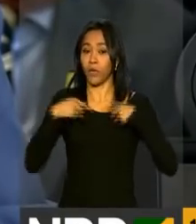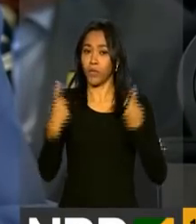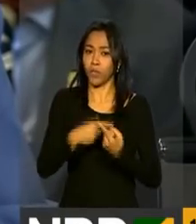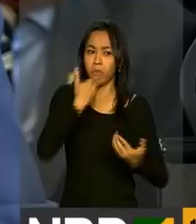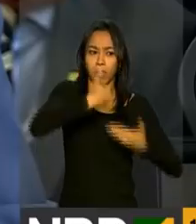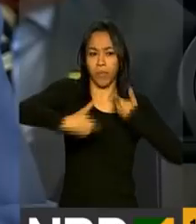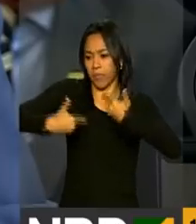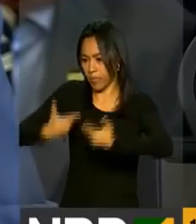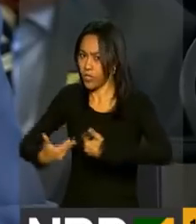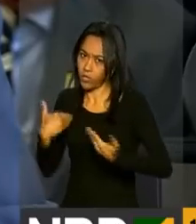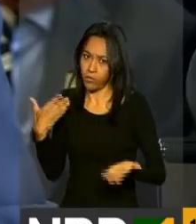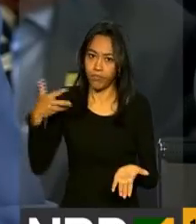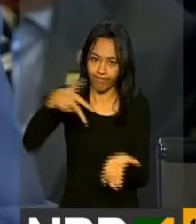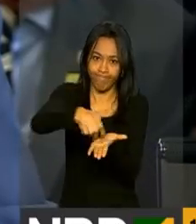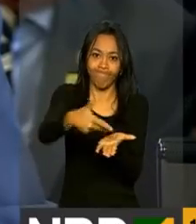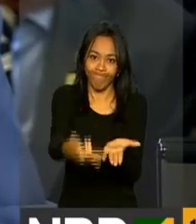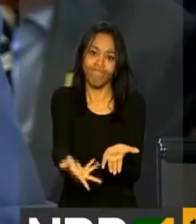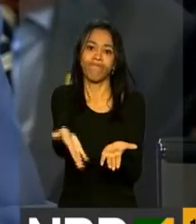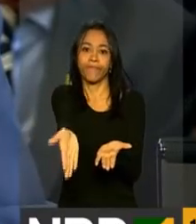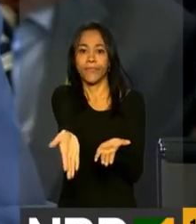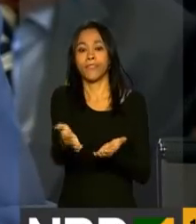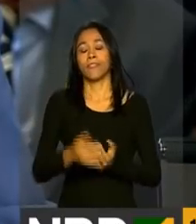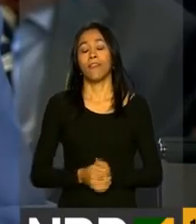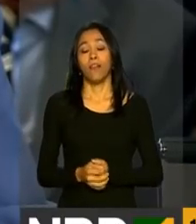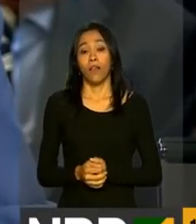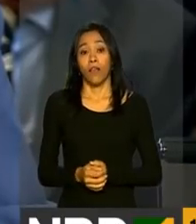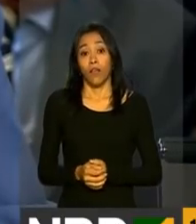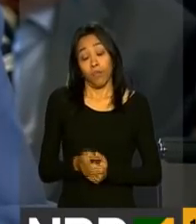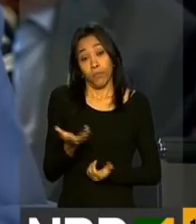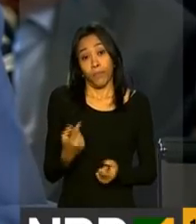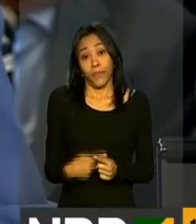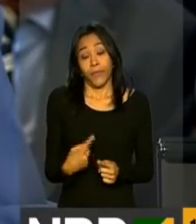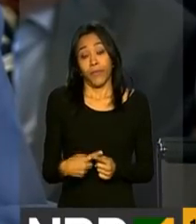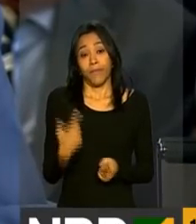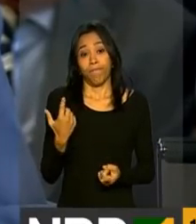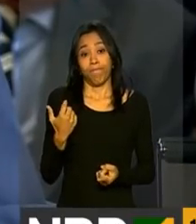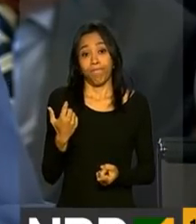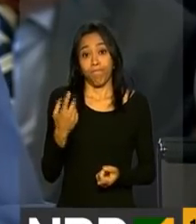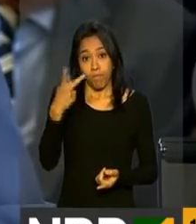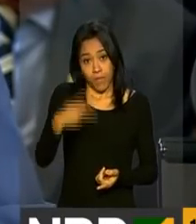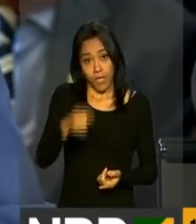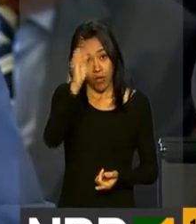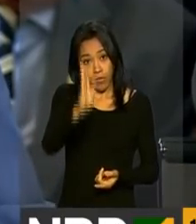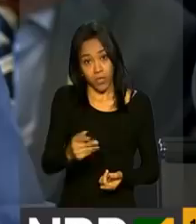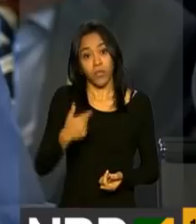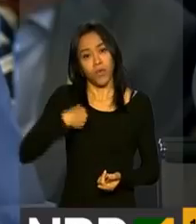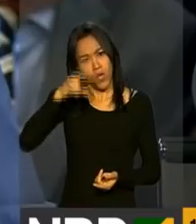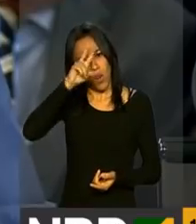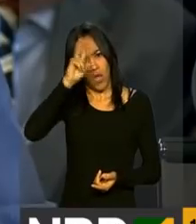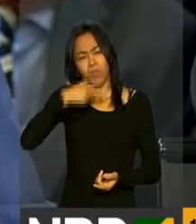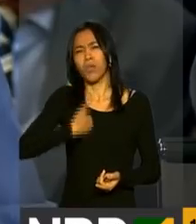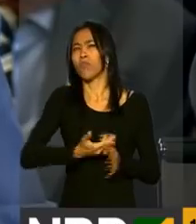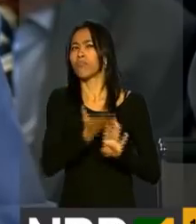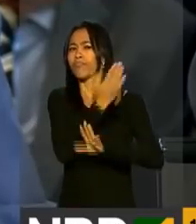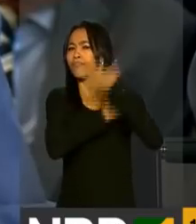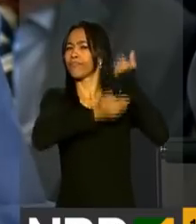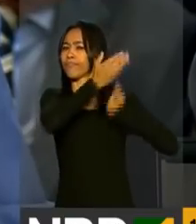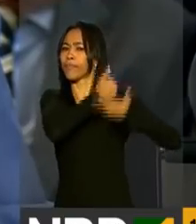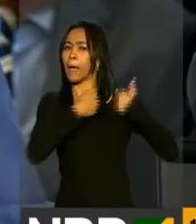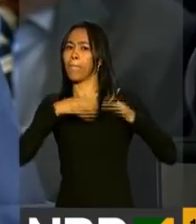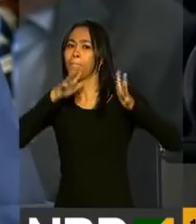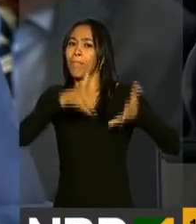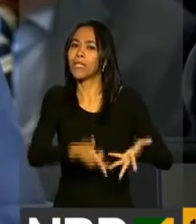porque evidentemente há a aqui no brasil eu me recordo foi na constituinte muitos aqui